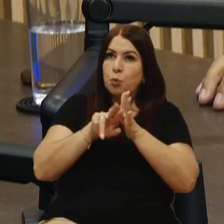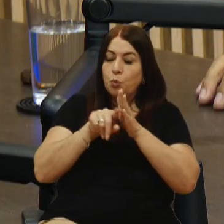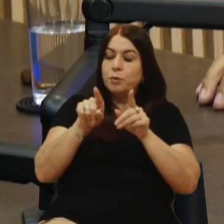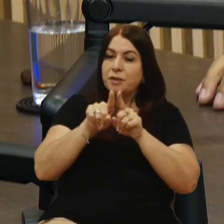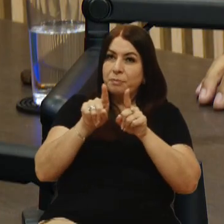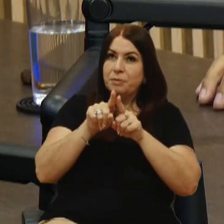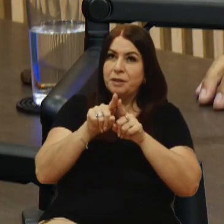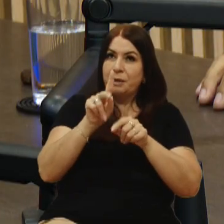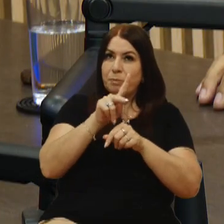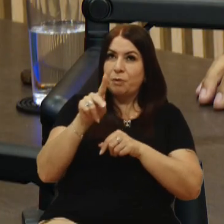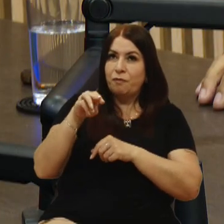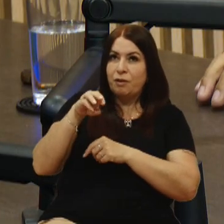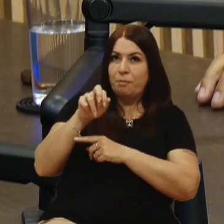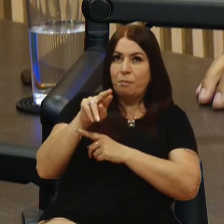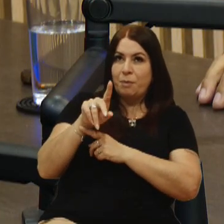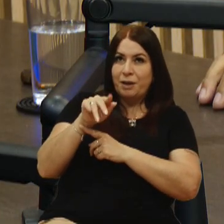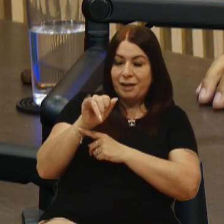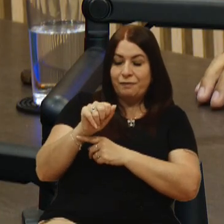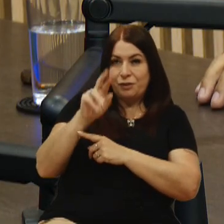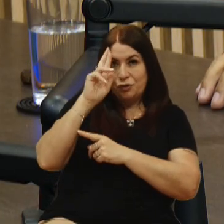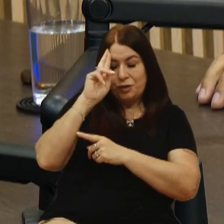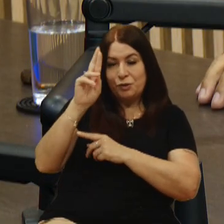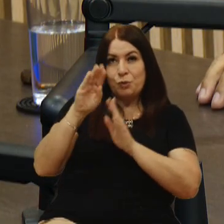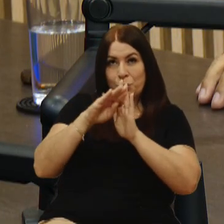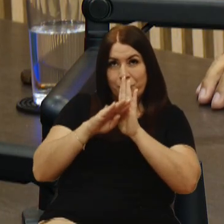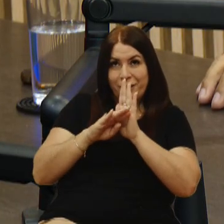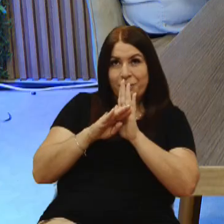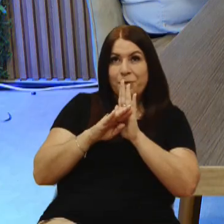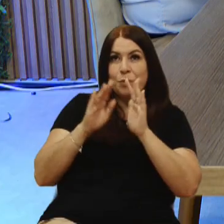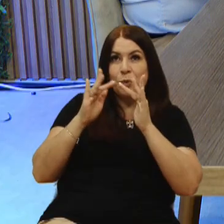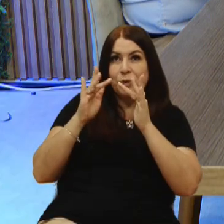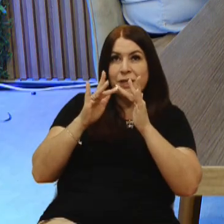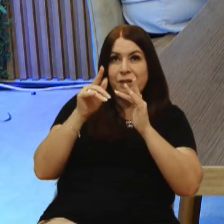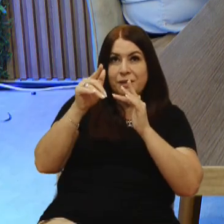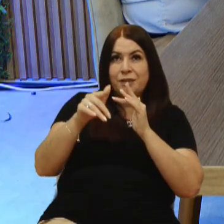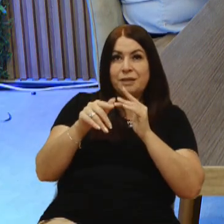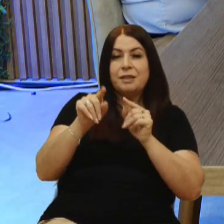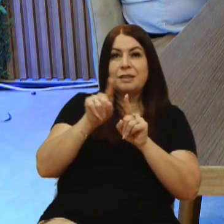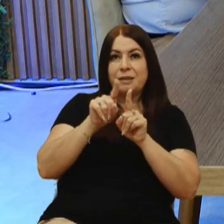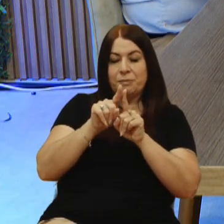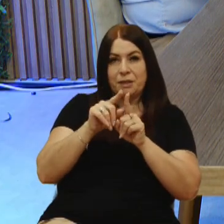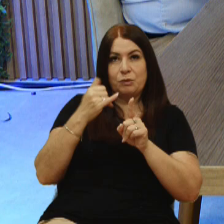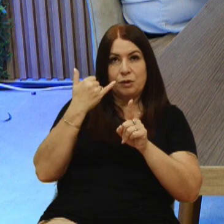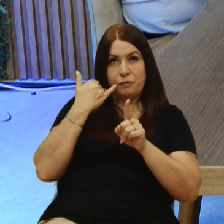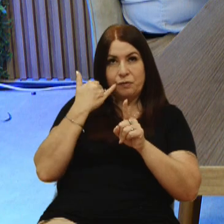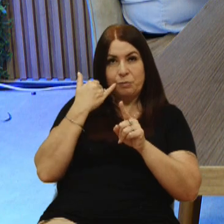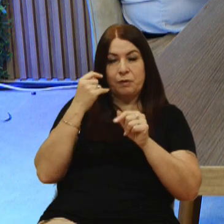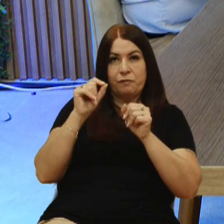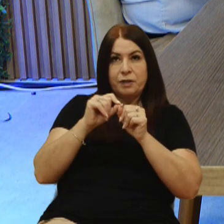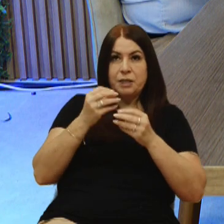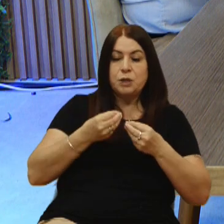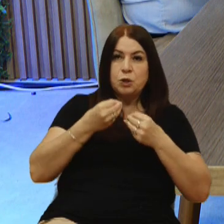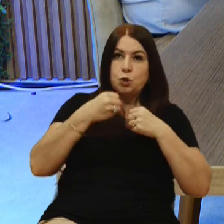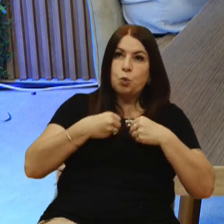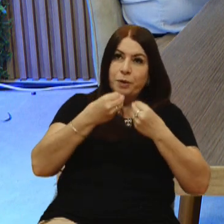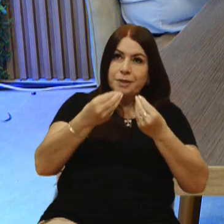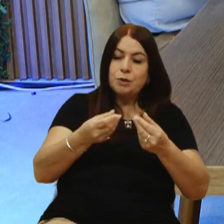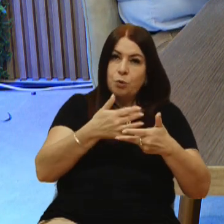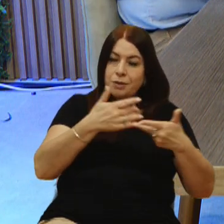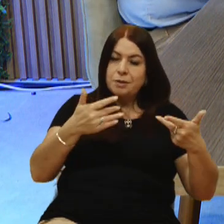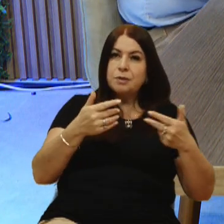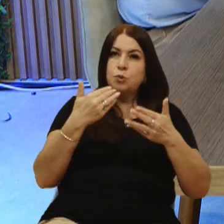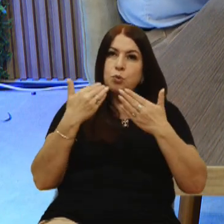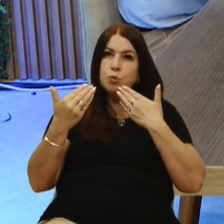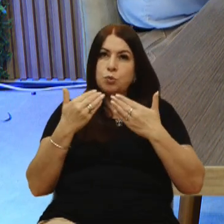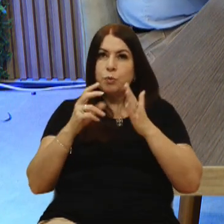da Prof. Marliva, que é a nossa diretora do programa, contato de telefone tanto para fazer doações e esclarecer dúvidas